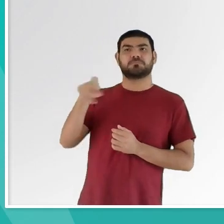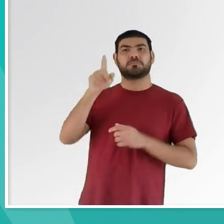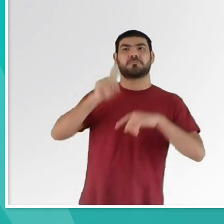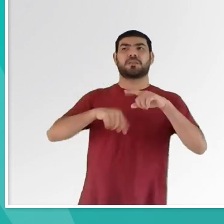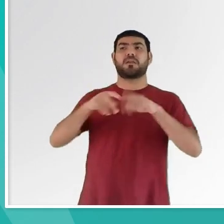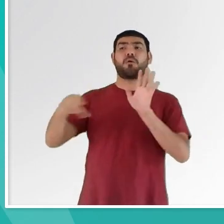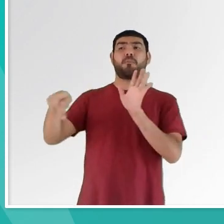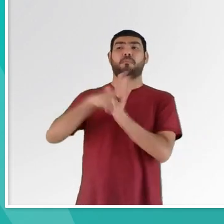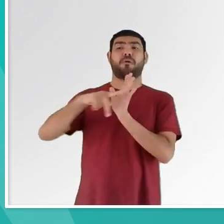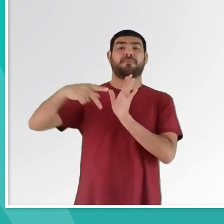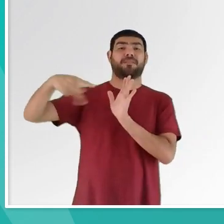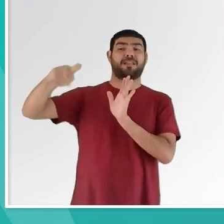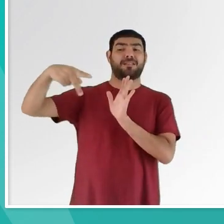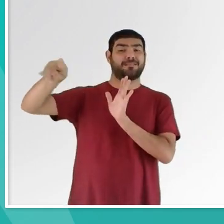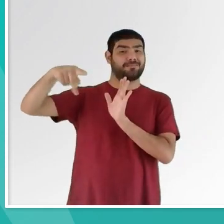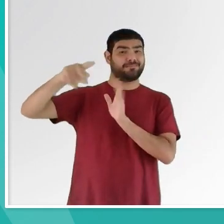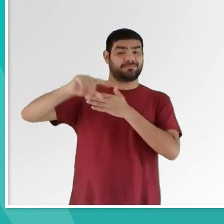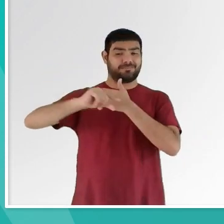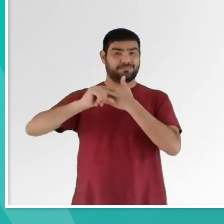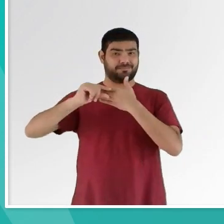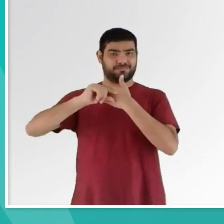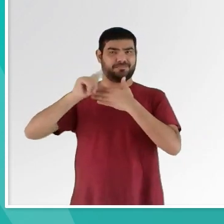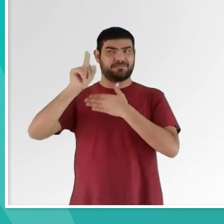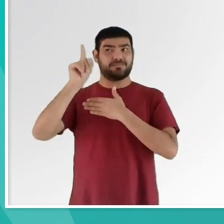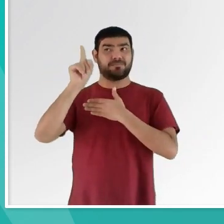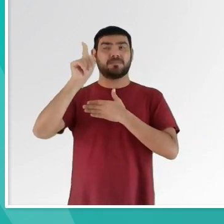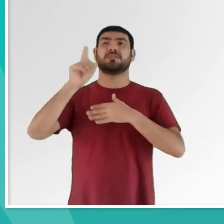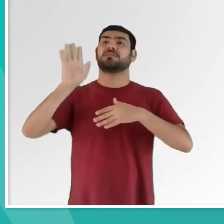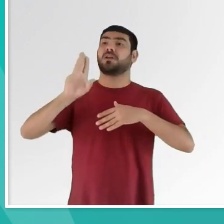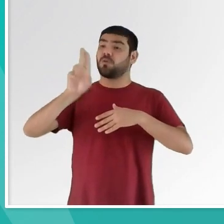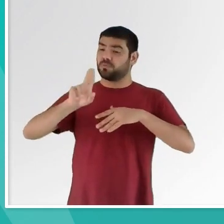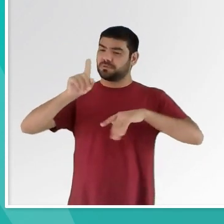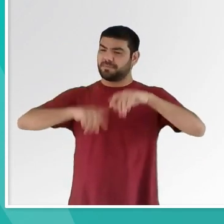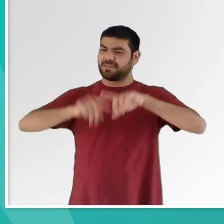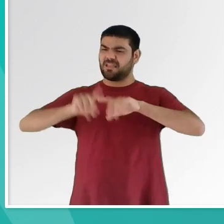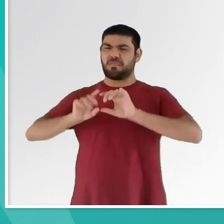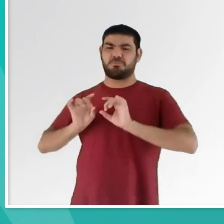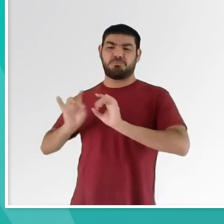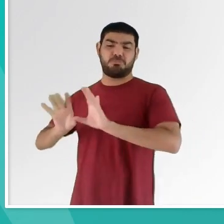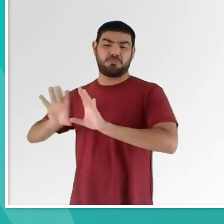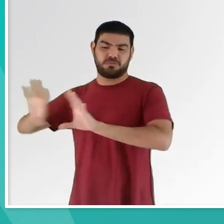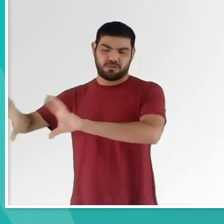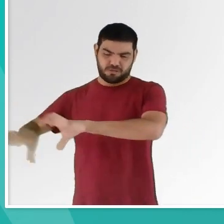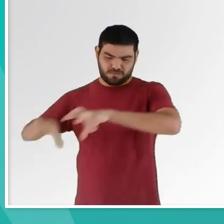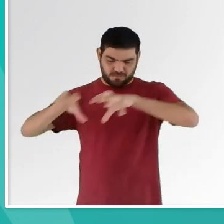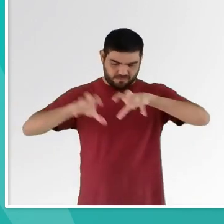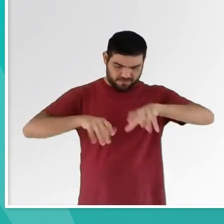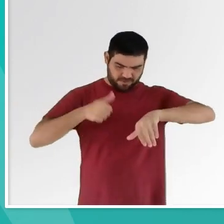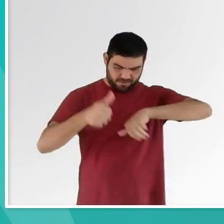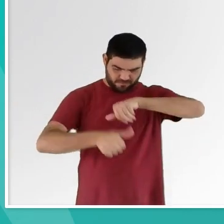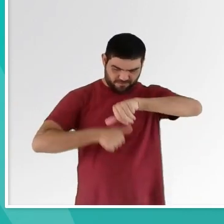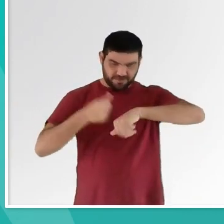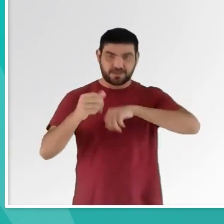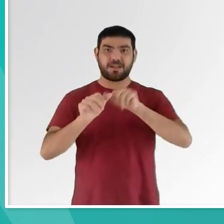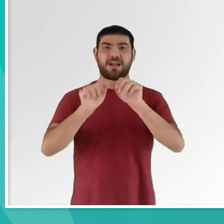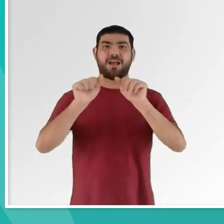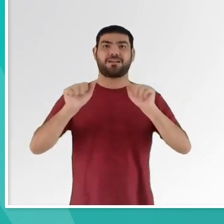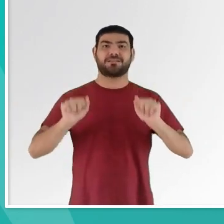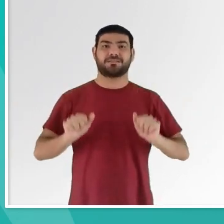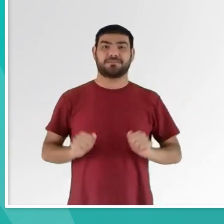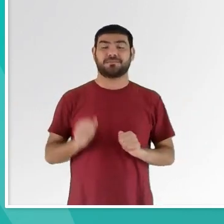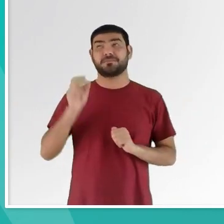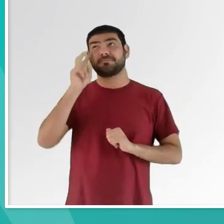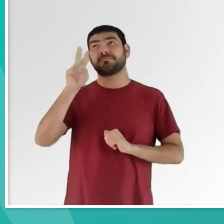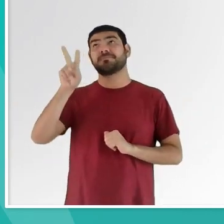Utilizam materiais que foram descartados para transformar em arte. Vamos ver outro? Mário,